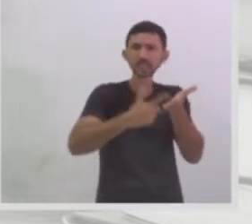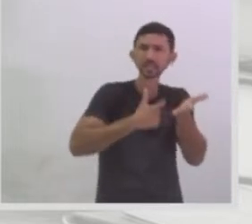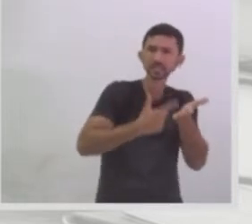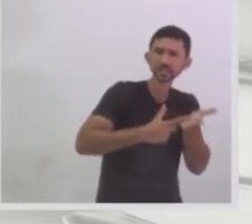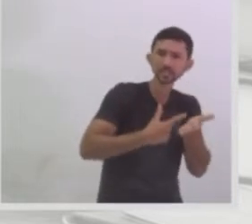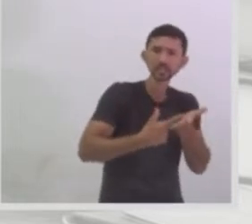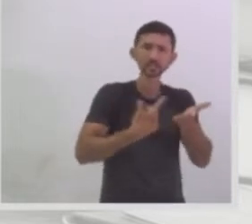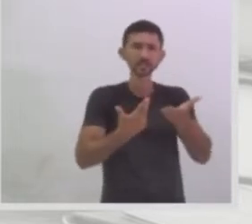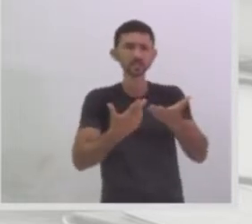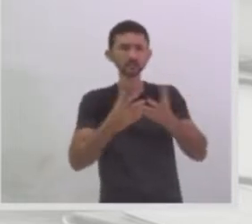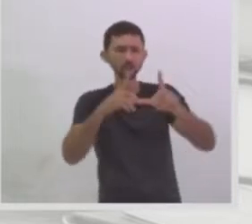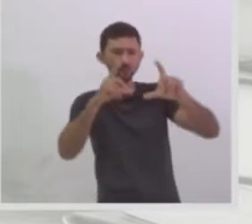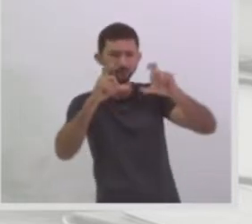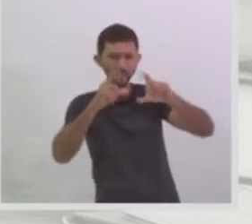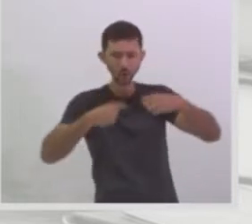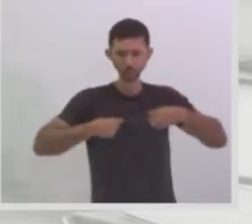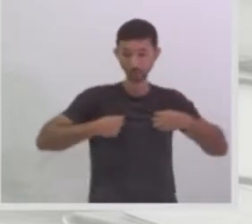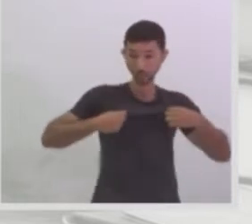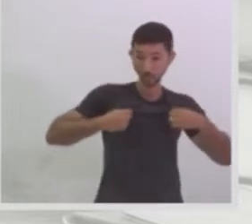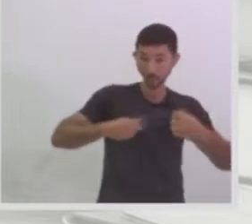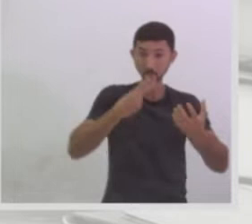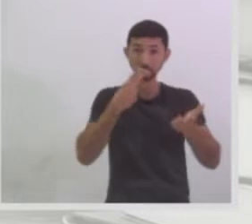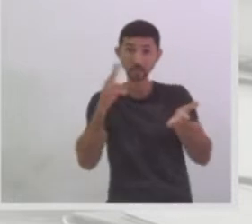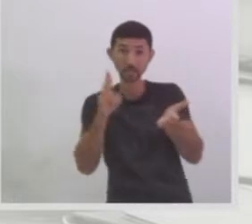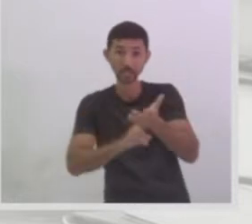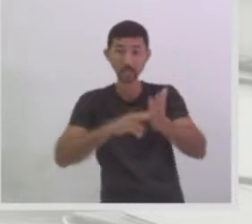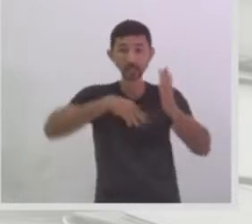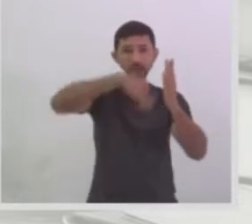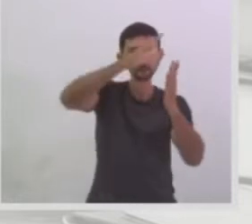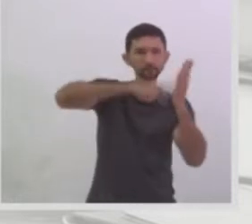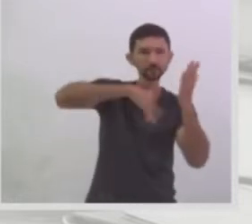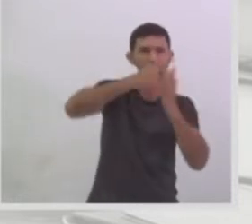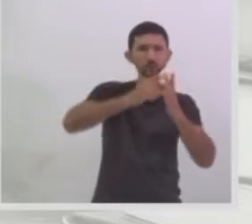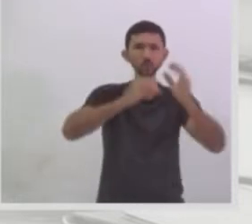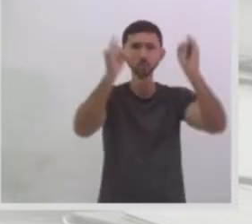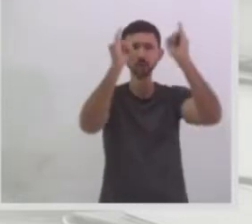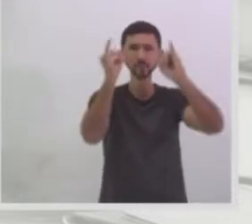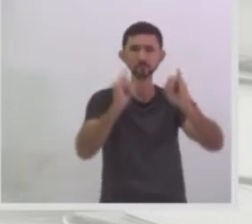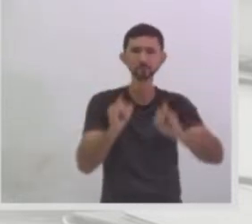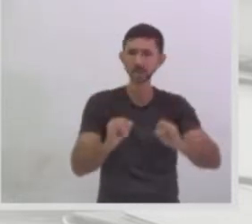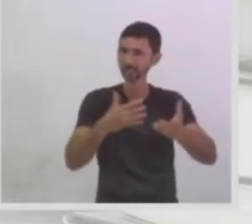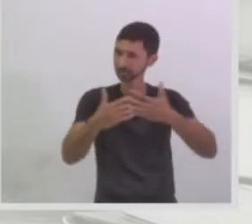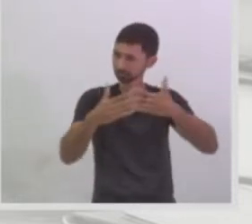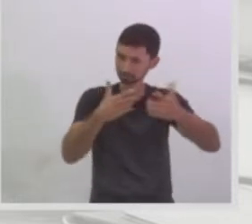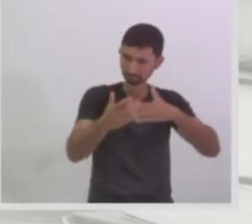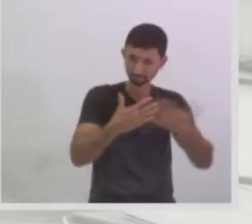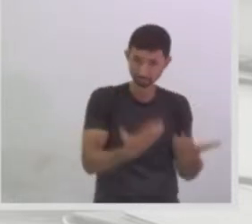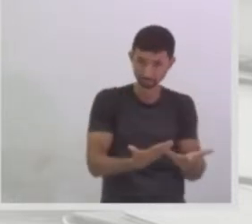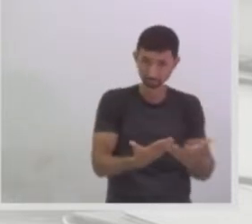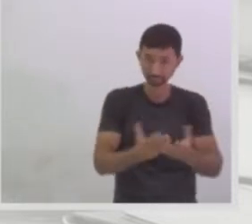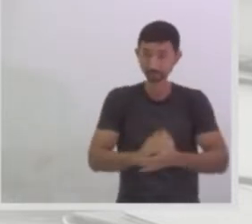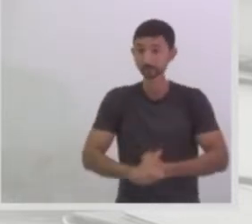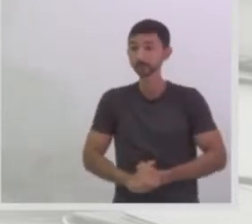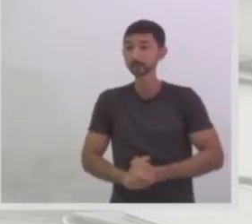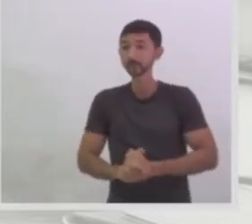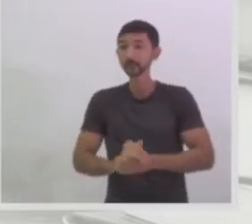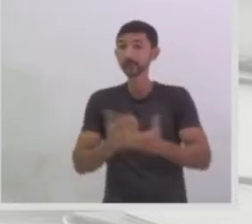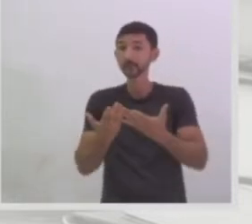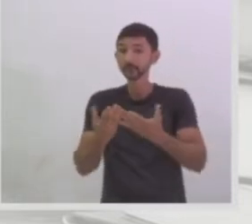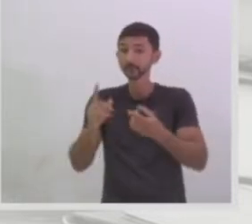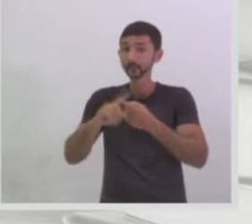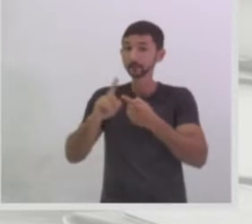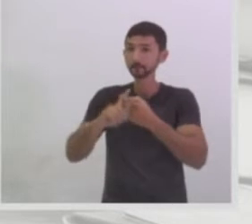fotografias, roupas, cartas, pinturas, monumentos e assim por diante. E fontes históricas